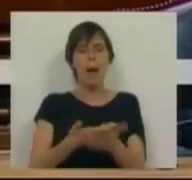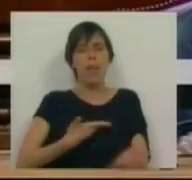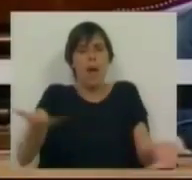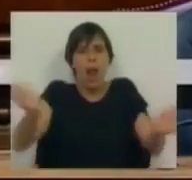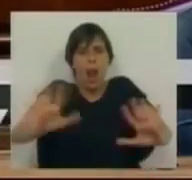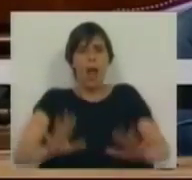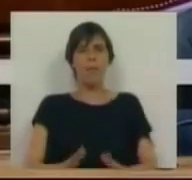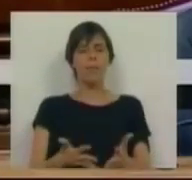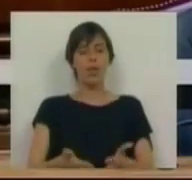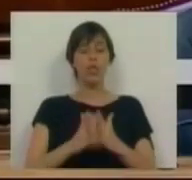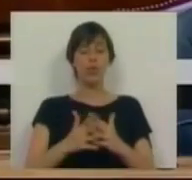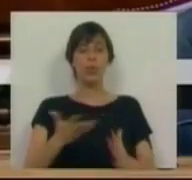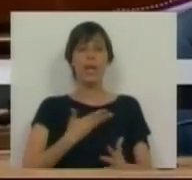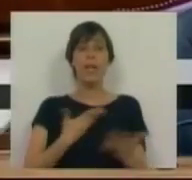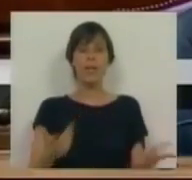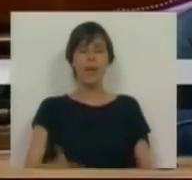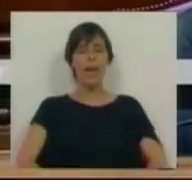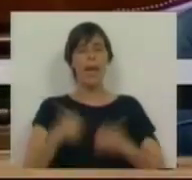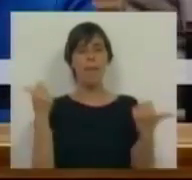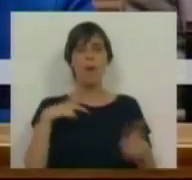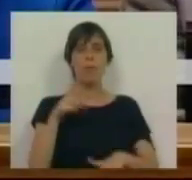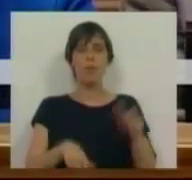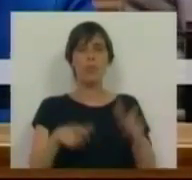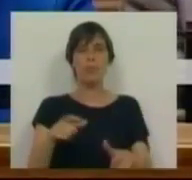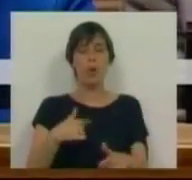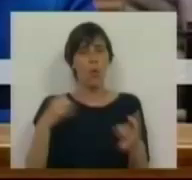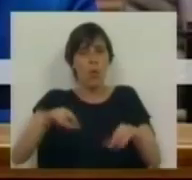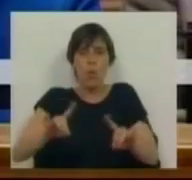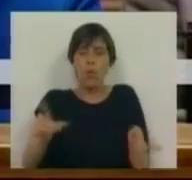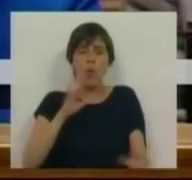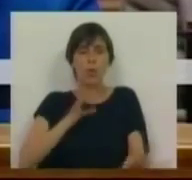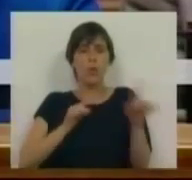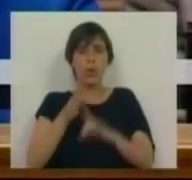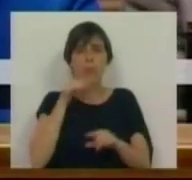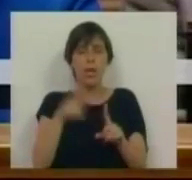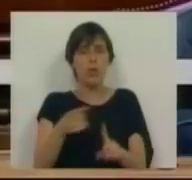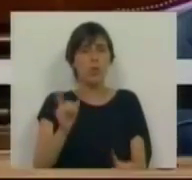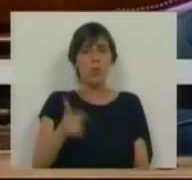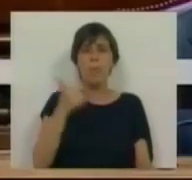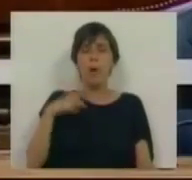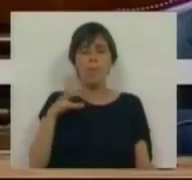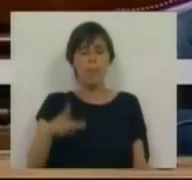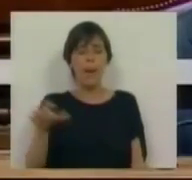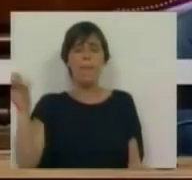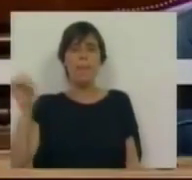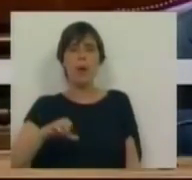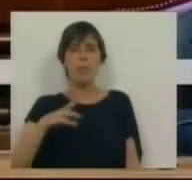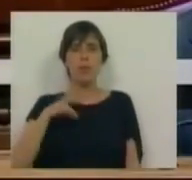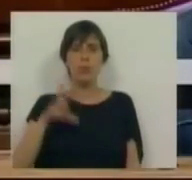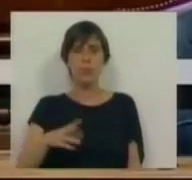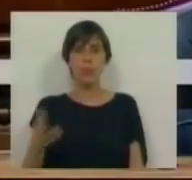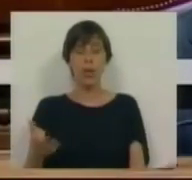dívida. Reestruturem a dívida. Isso é melhor para os portugueses. E eu discordo, Sra. Deputada. Eu acho que isso não é melhor para os portugueses, é muito pior para os